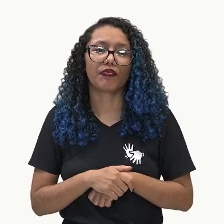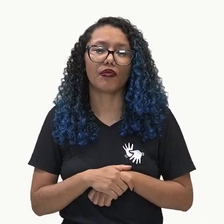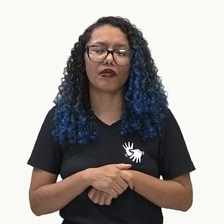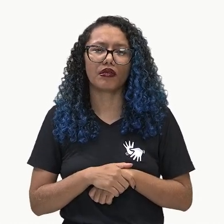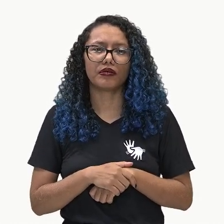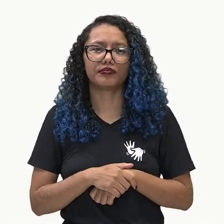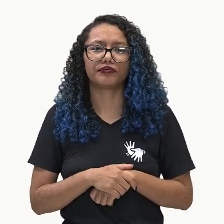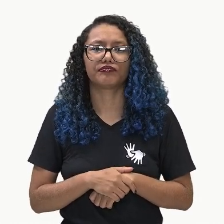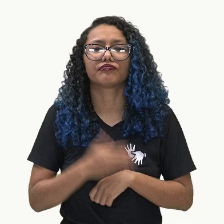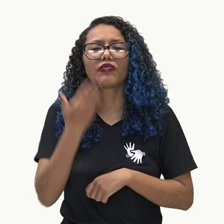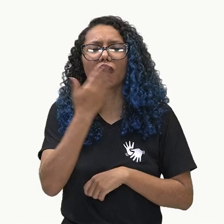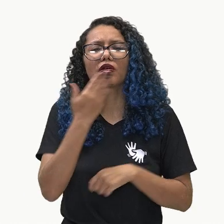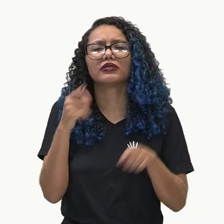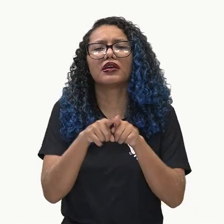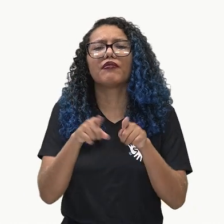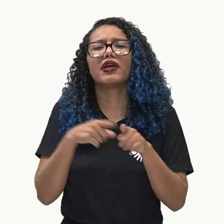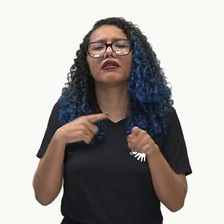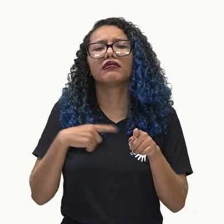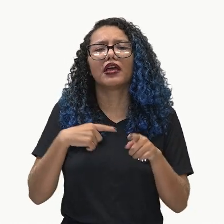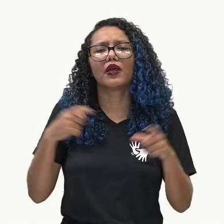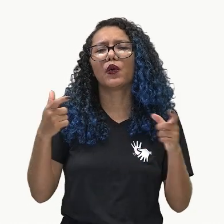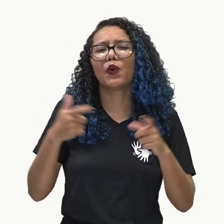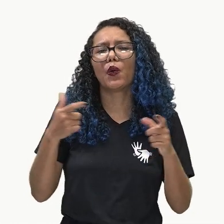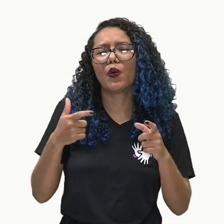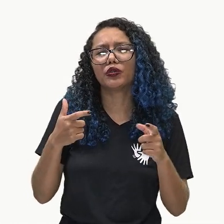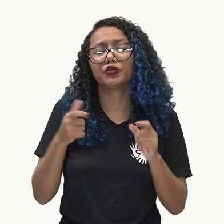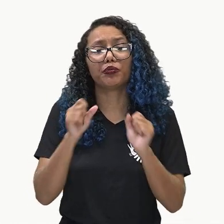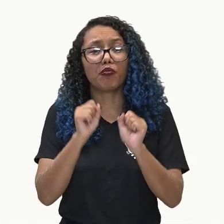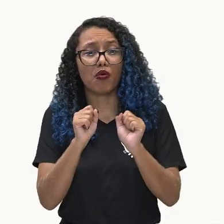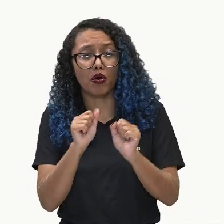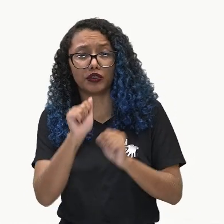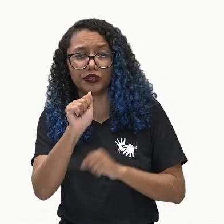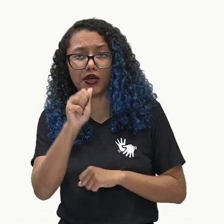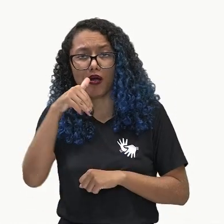ser armazenada na forma de amido